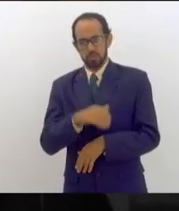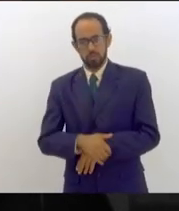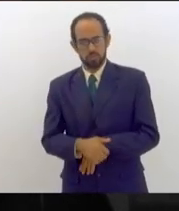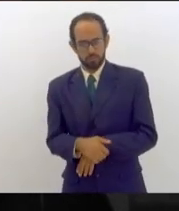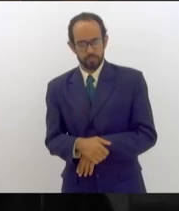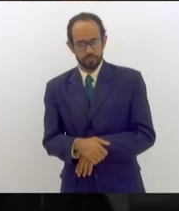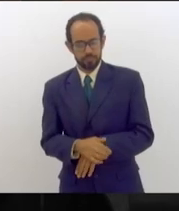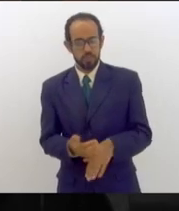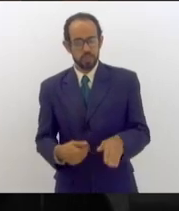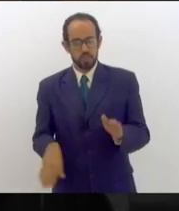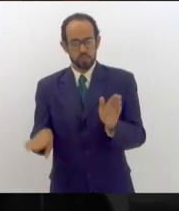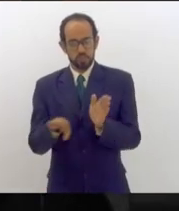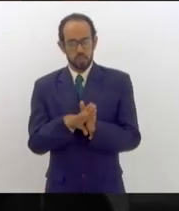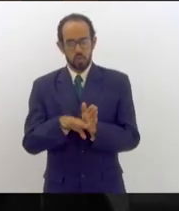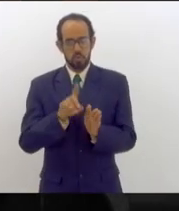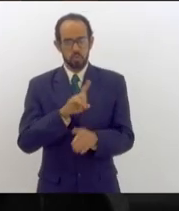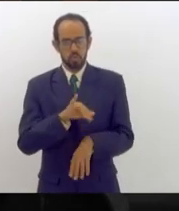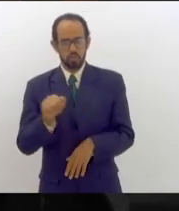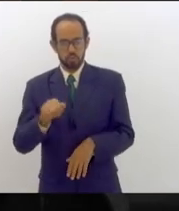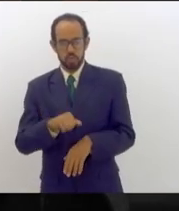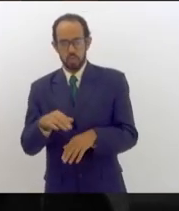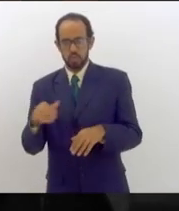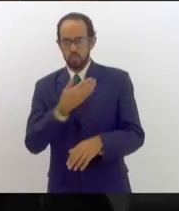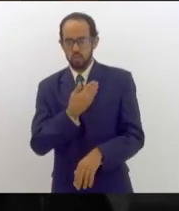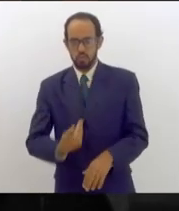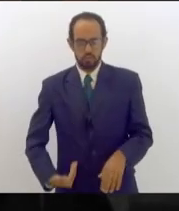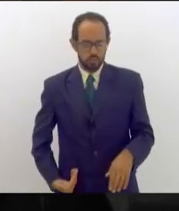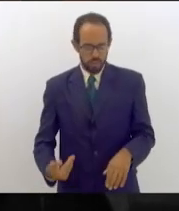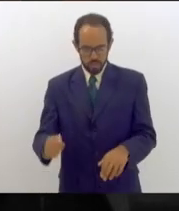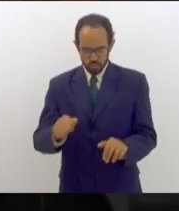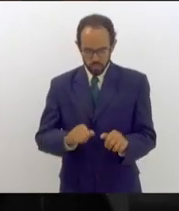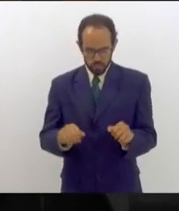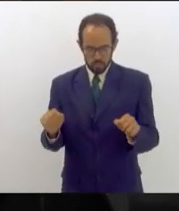chegou a data do término do contrato o governo não